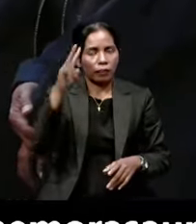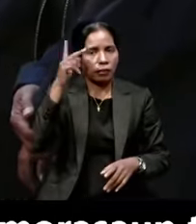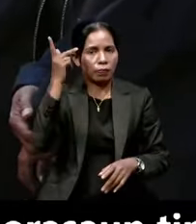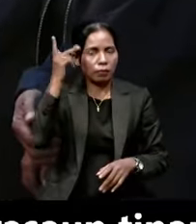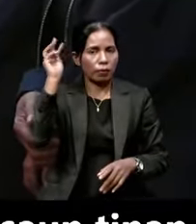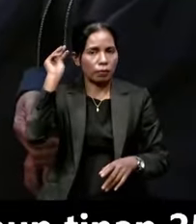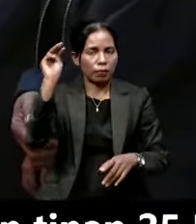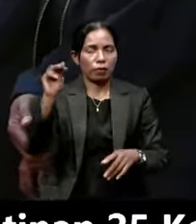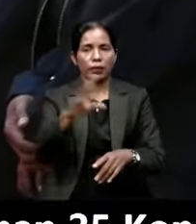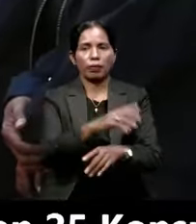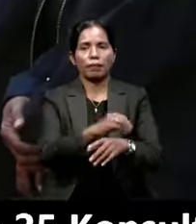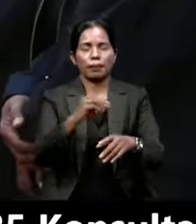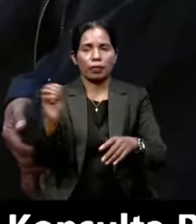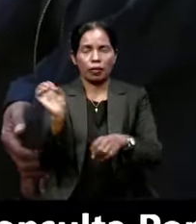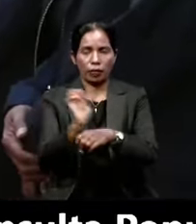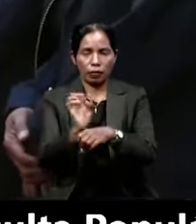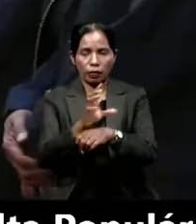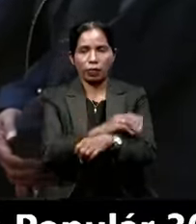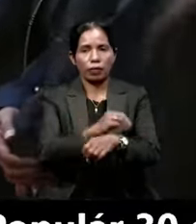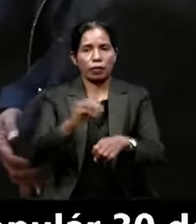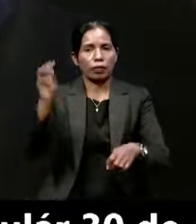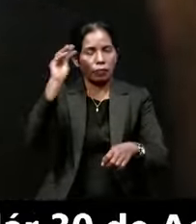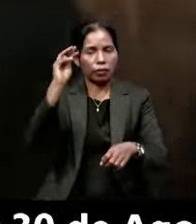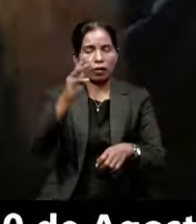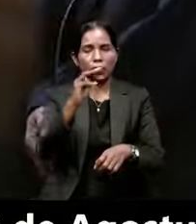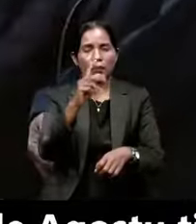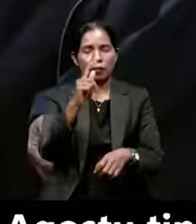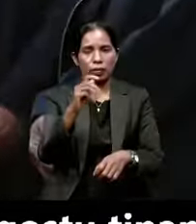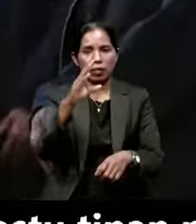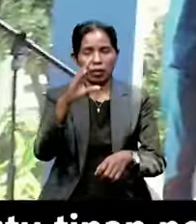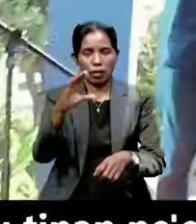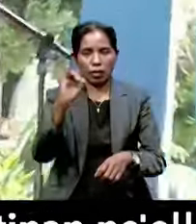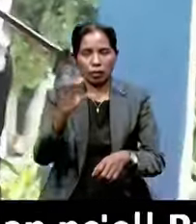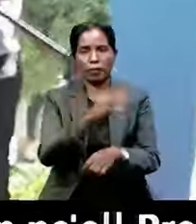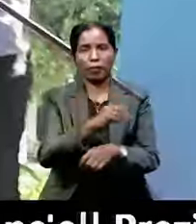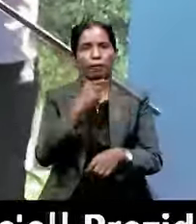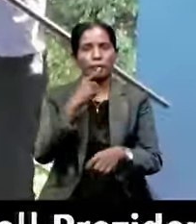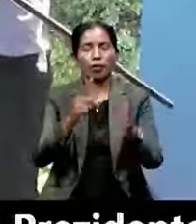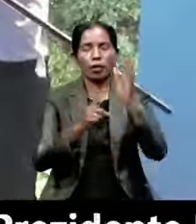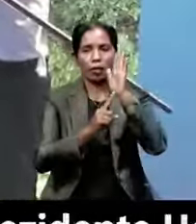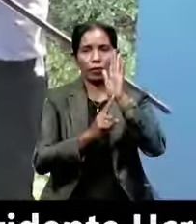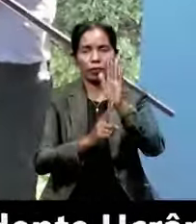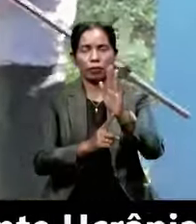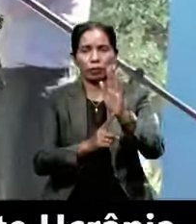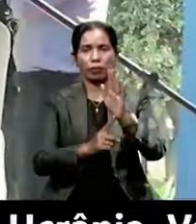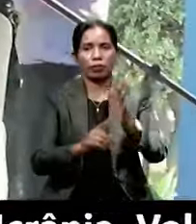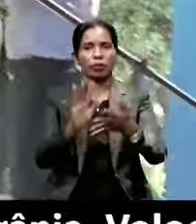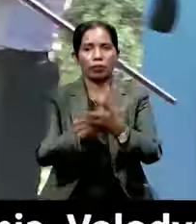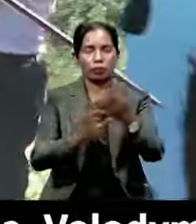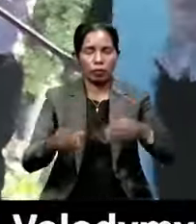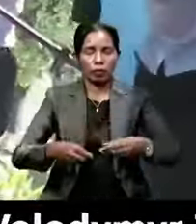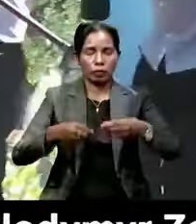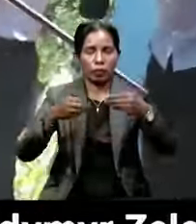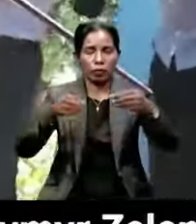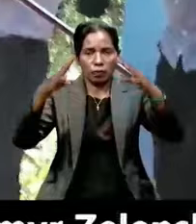Vice-primeiro-ministro, ministro coordenador assuntos econômicos no ministro turismo e ambiente, Francisco Calvo Adelay, atole hiracne e a cerimônia tomada posse